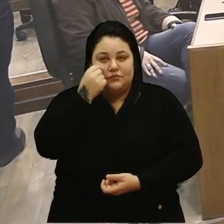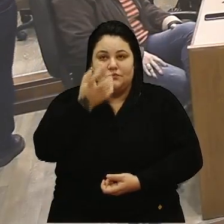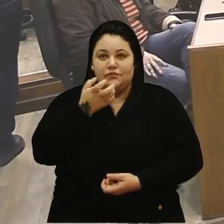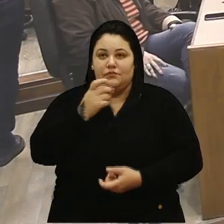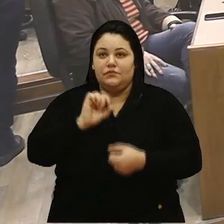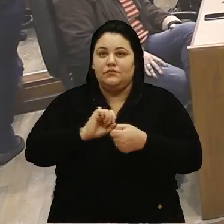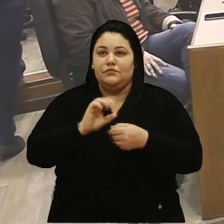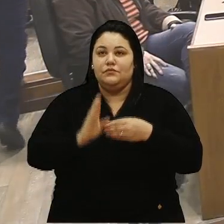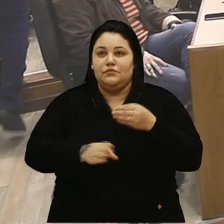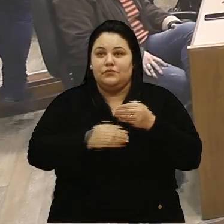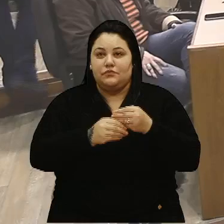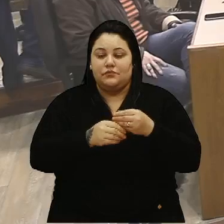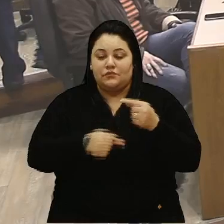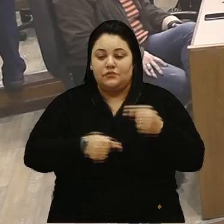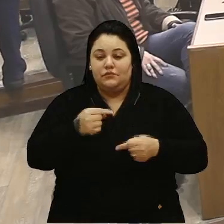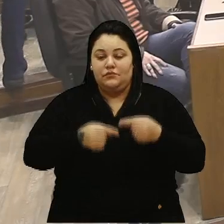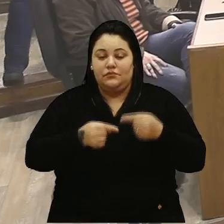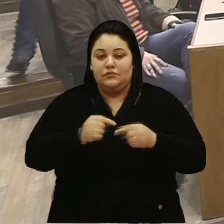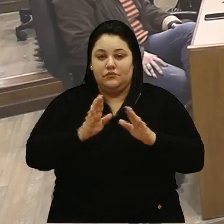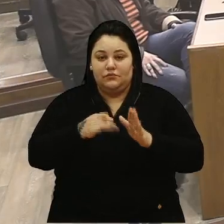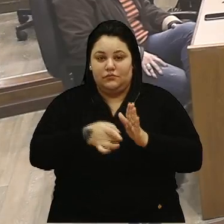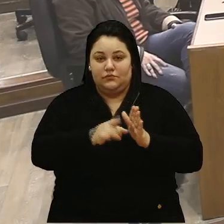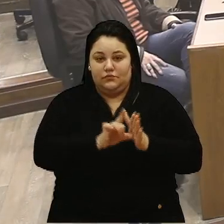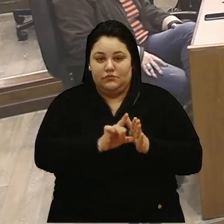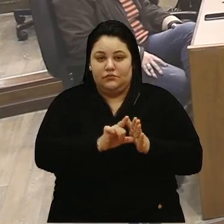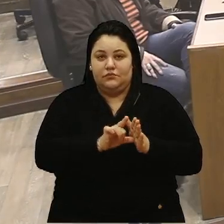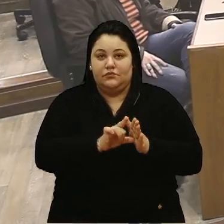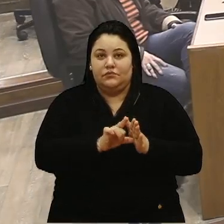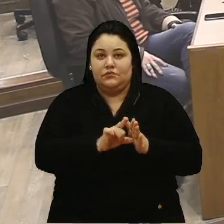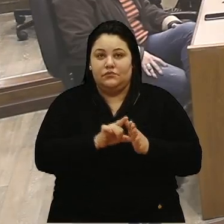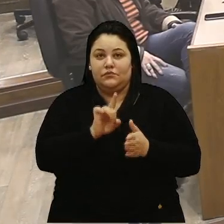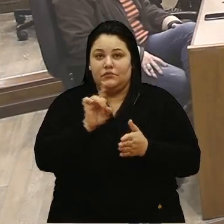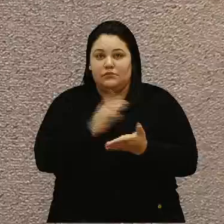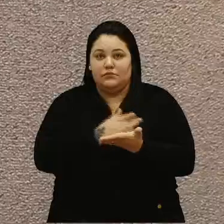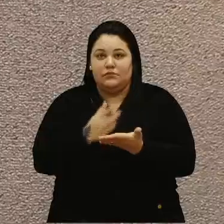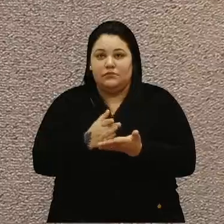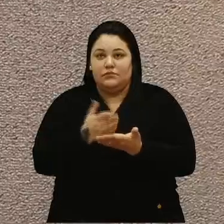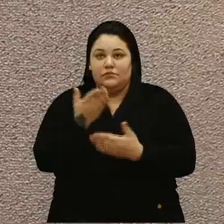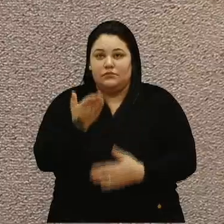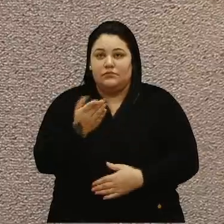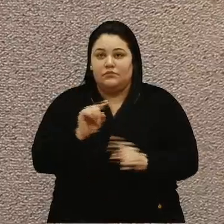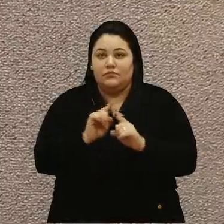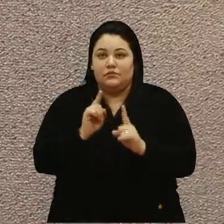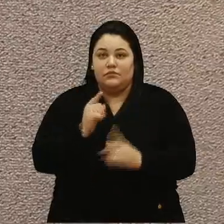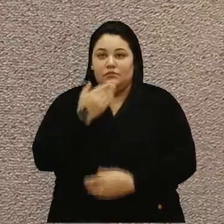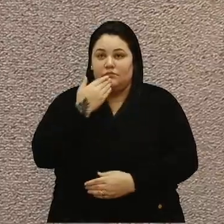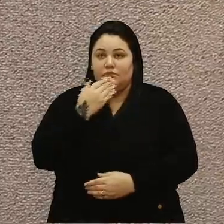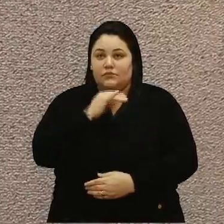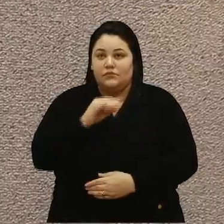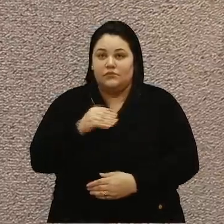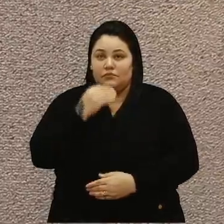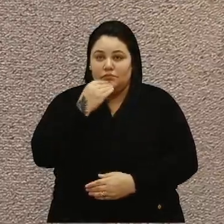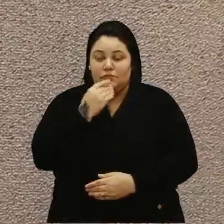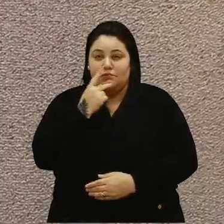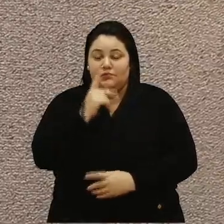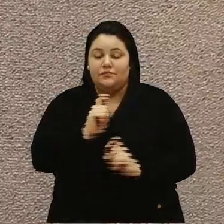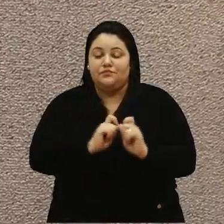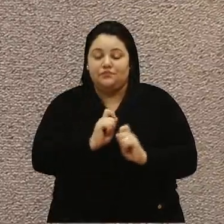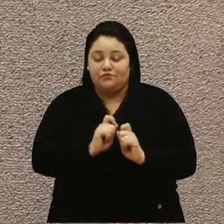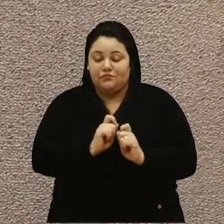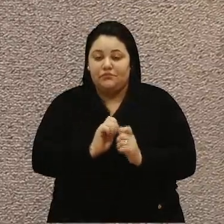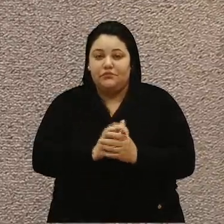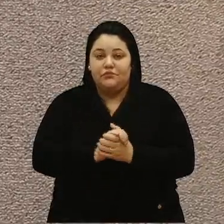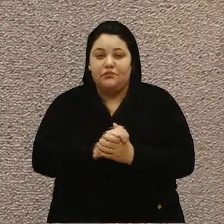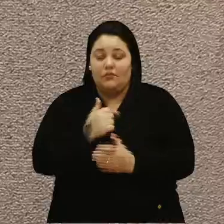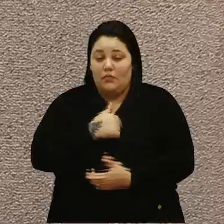complemento aí na discussão que veio antes, aí, não partiu do senhor, mas lhe peço essa oportunidade de dizer que